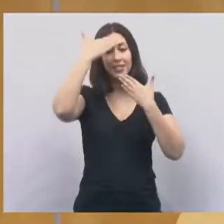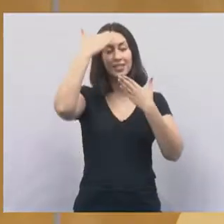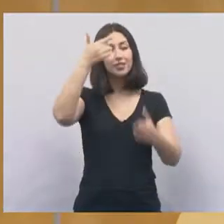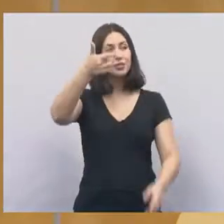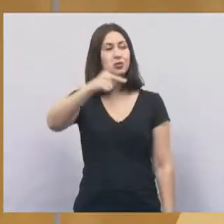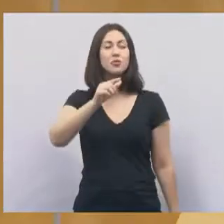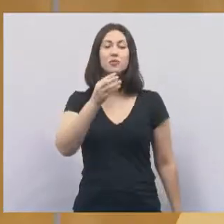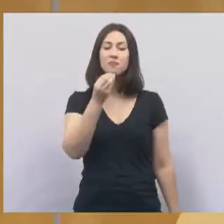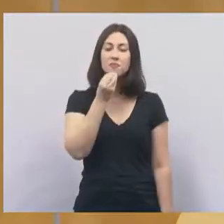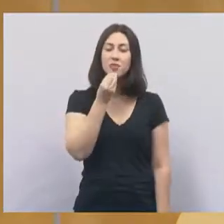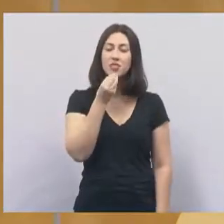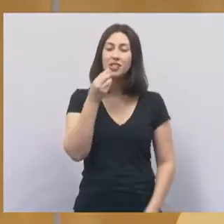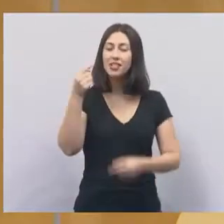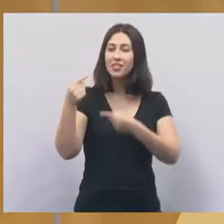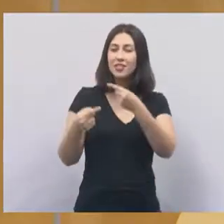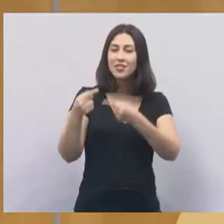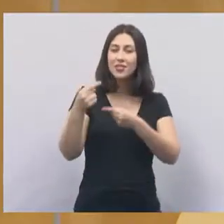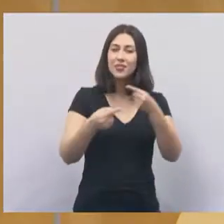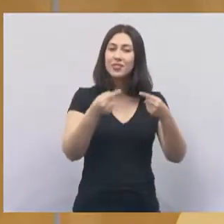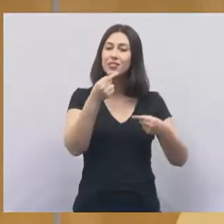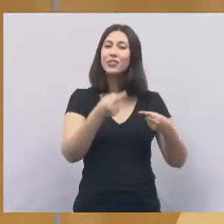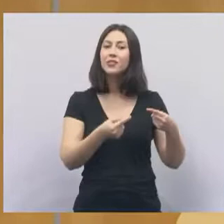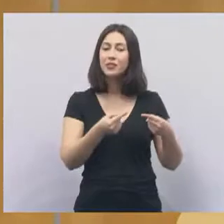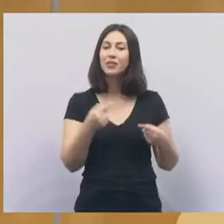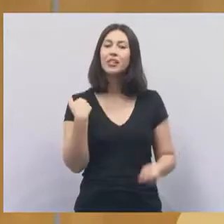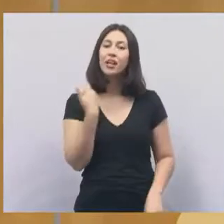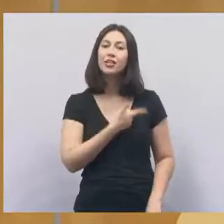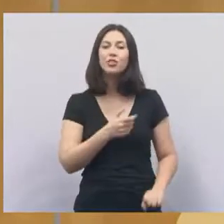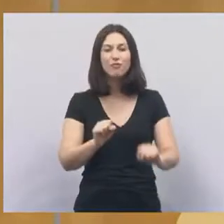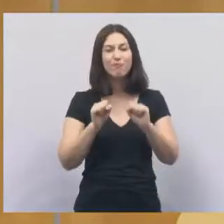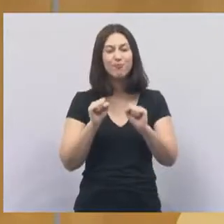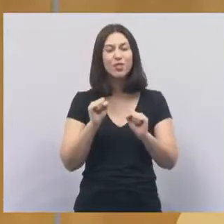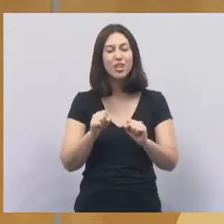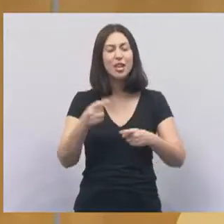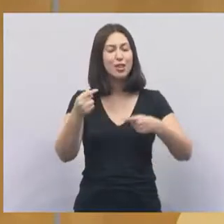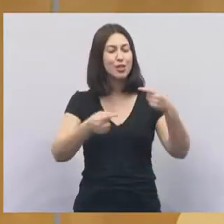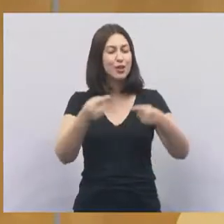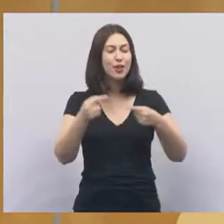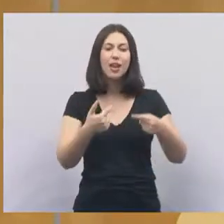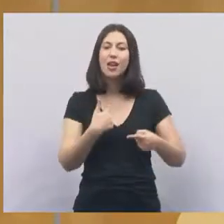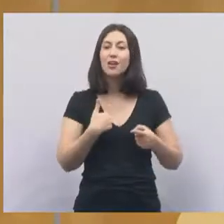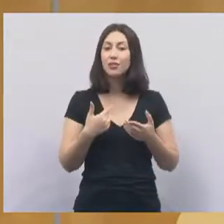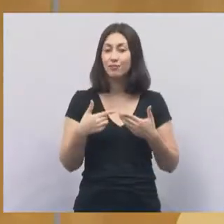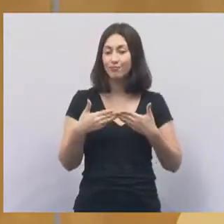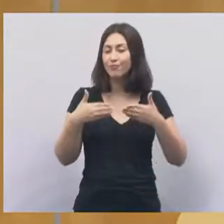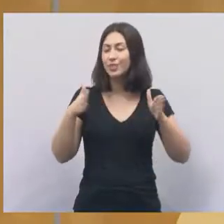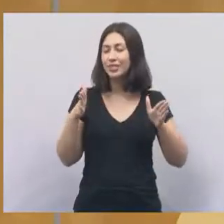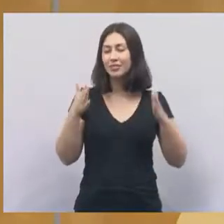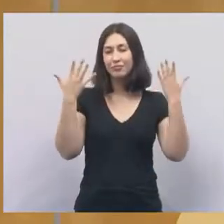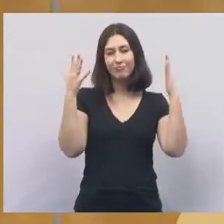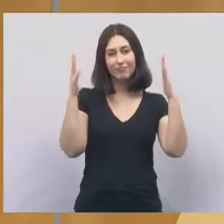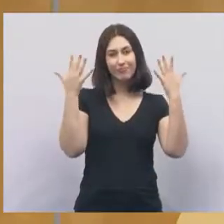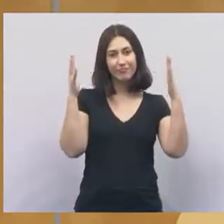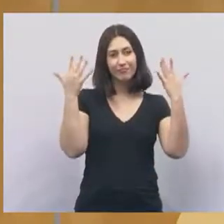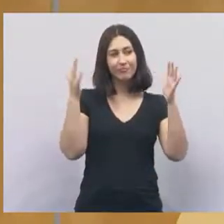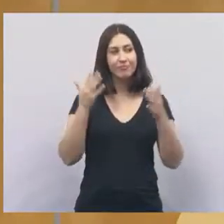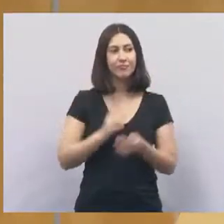pela oportunidade de estar aqui discutindo esse tema da gente poder ampliar o debate fico sempre à disposição parabéns